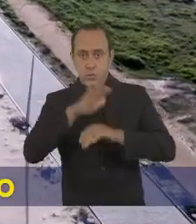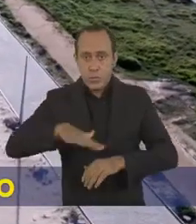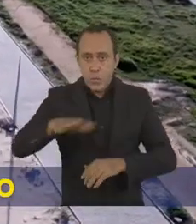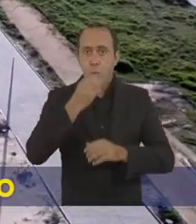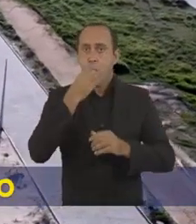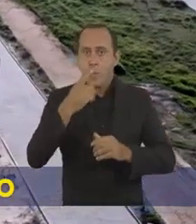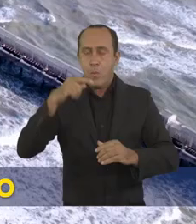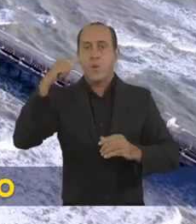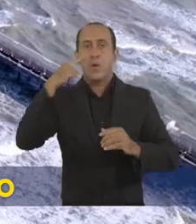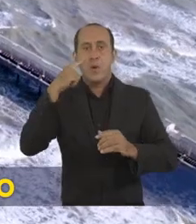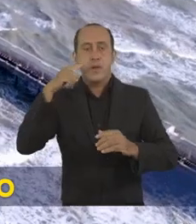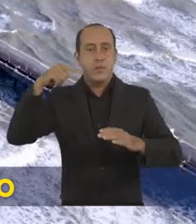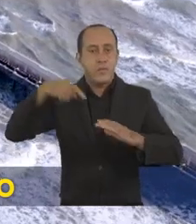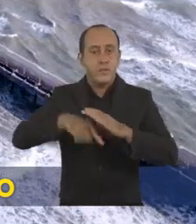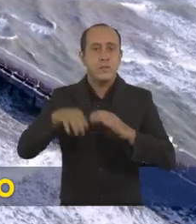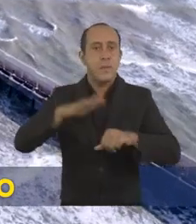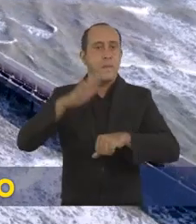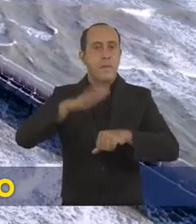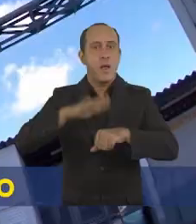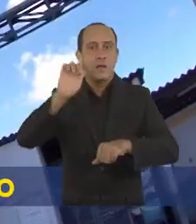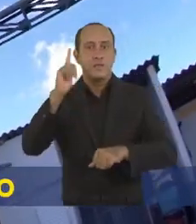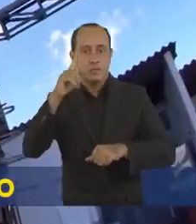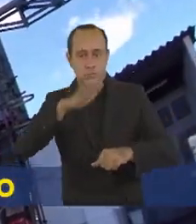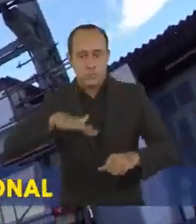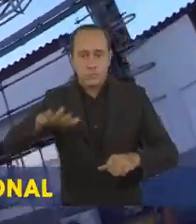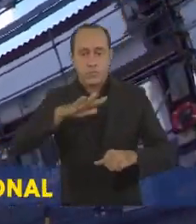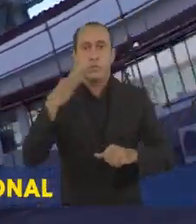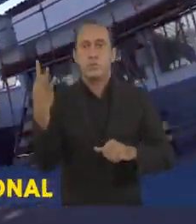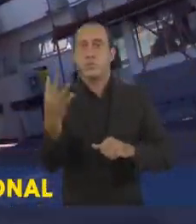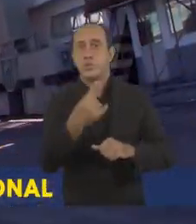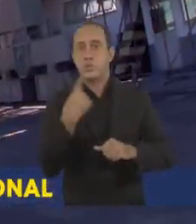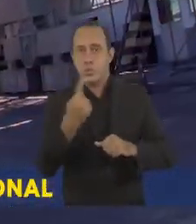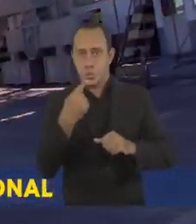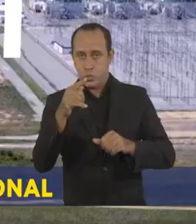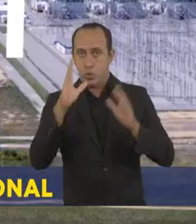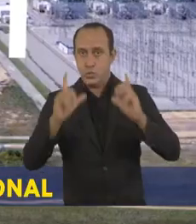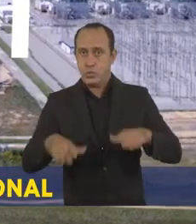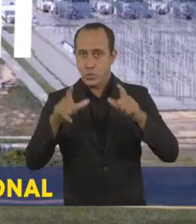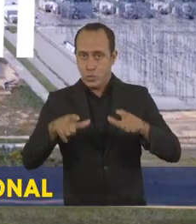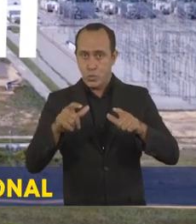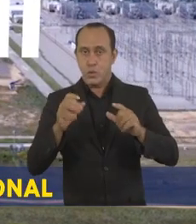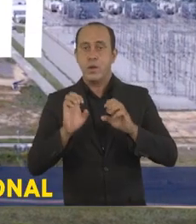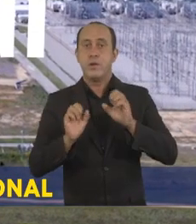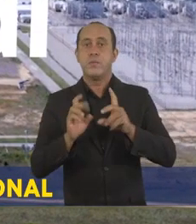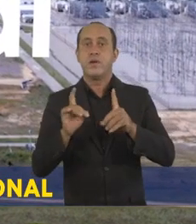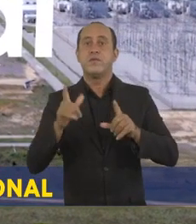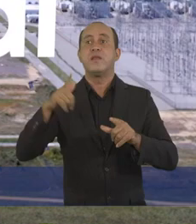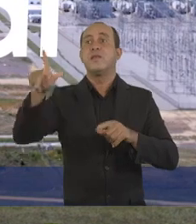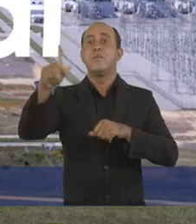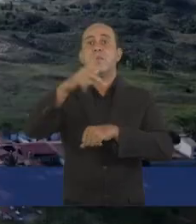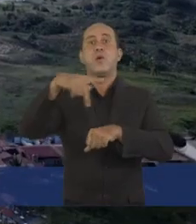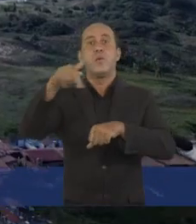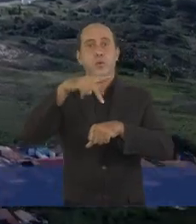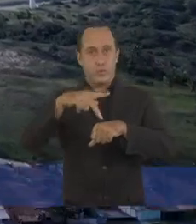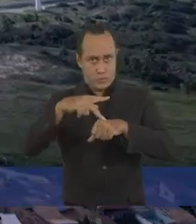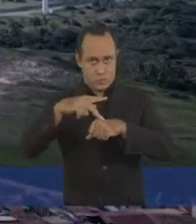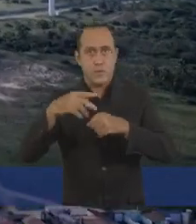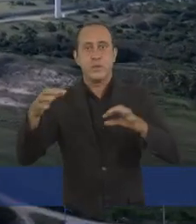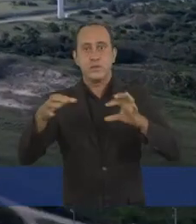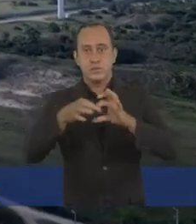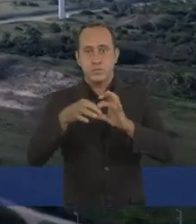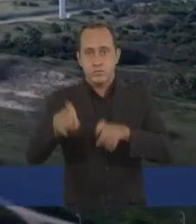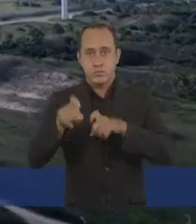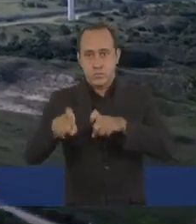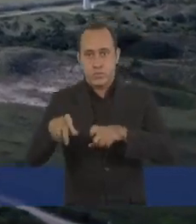fértil e explorar o potencial geográfico favorável do nosso porto para expandir o comércio internacional e com as novas